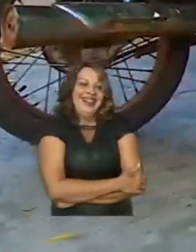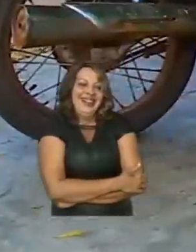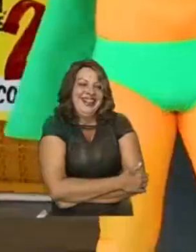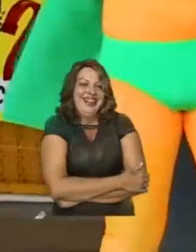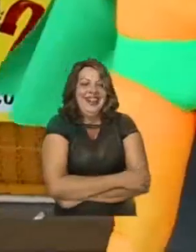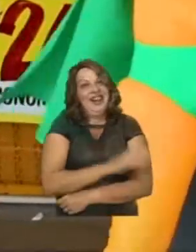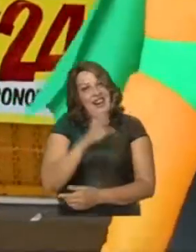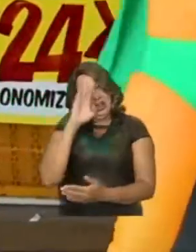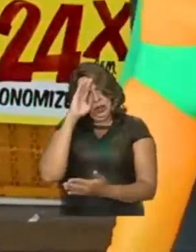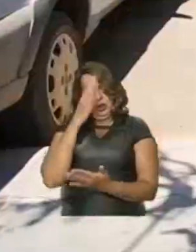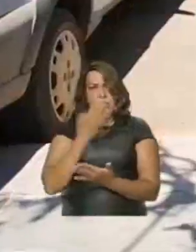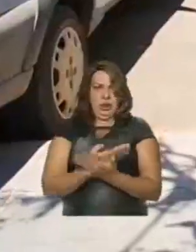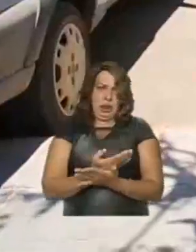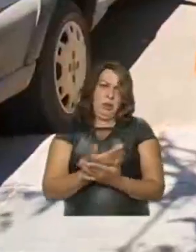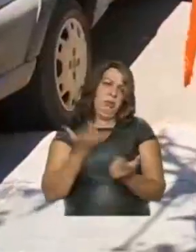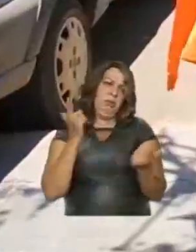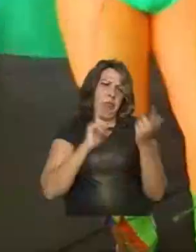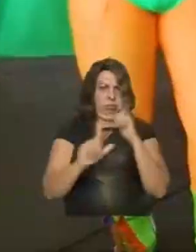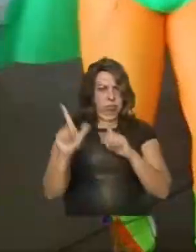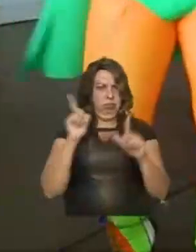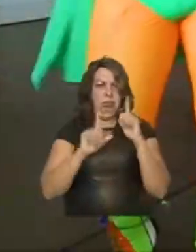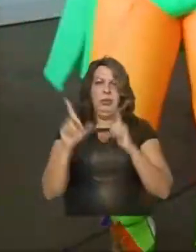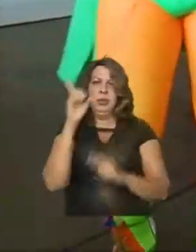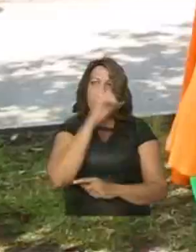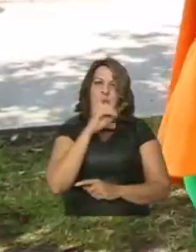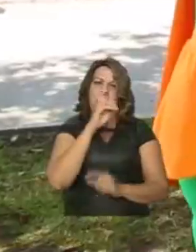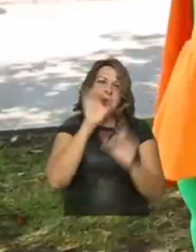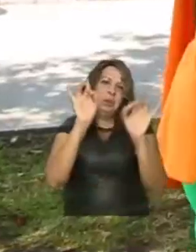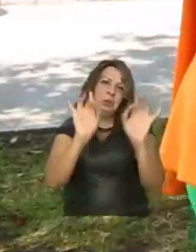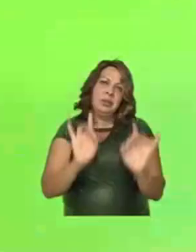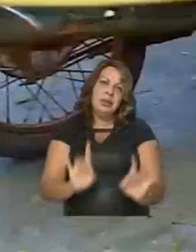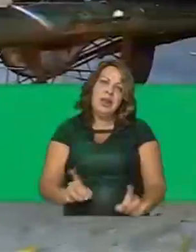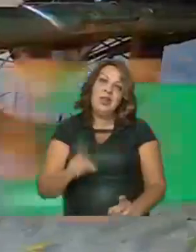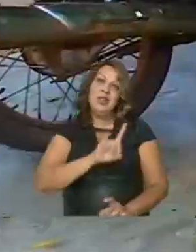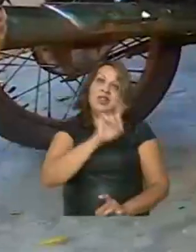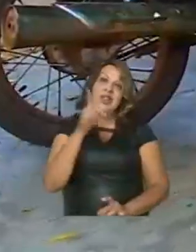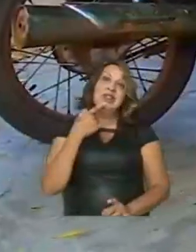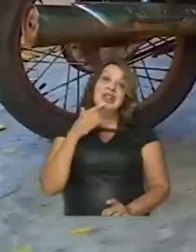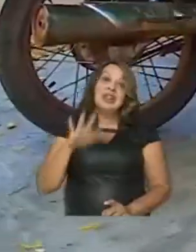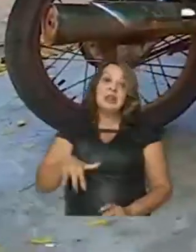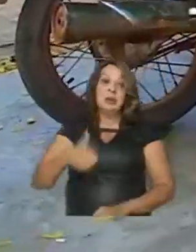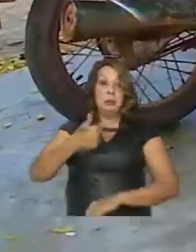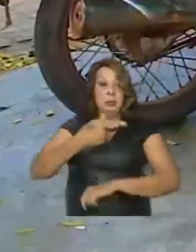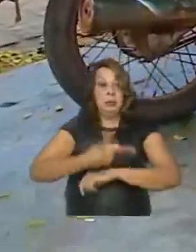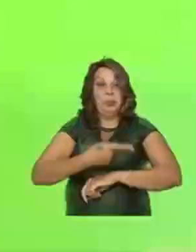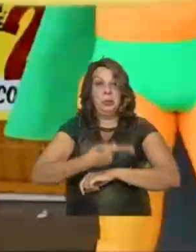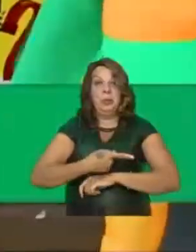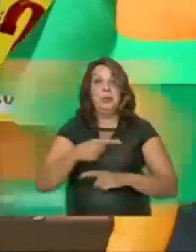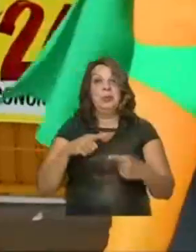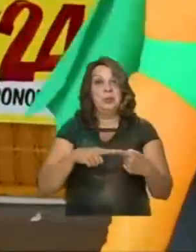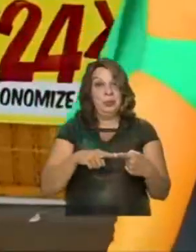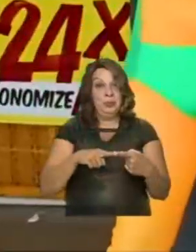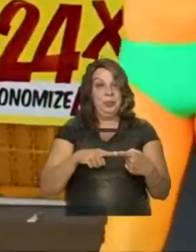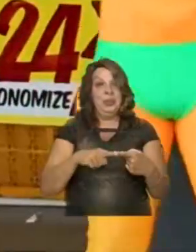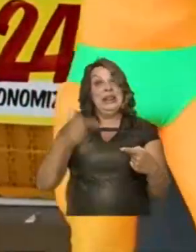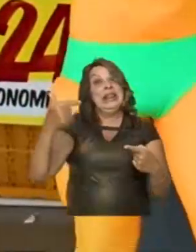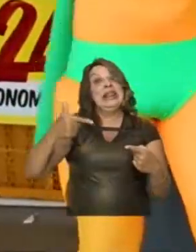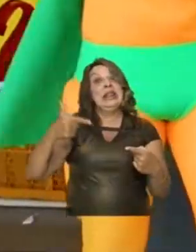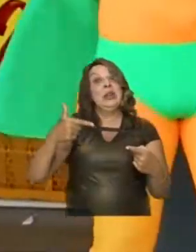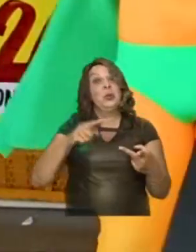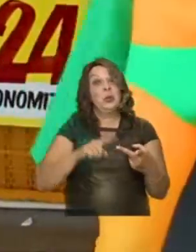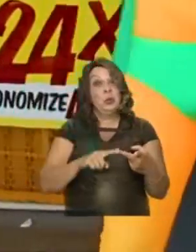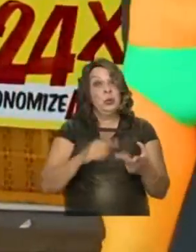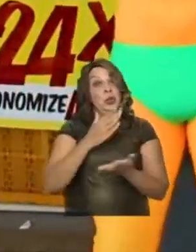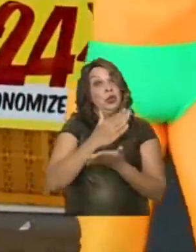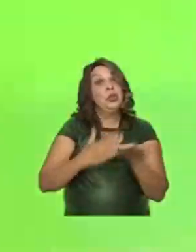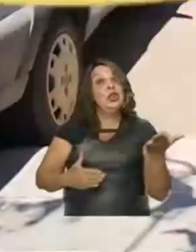Eles acreditaram e foram contemplados no domingo de especial Dia das Crianças. O primeiro prêmio foi para o Francisco de Gararu. O segundo prêmio foi dividido entre